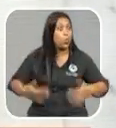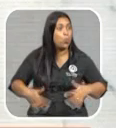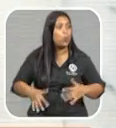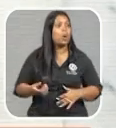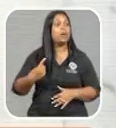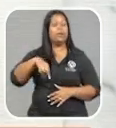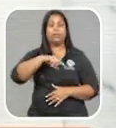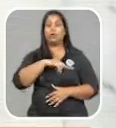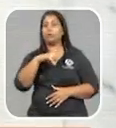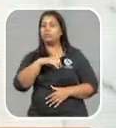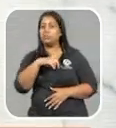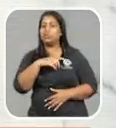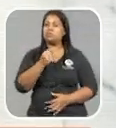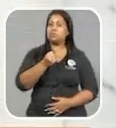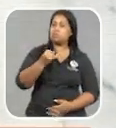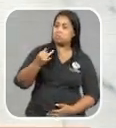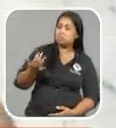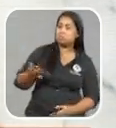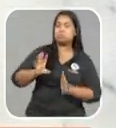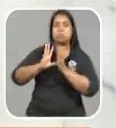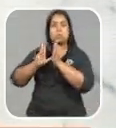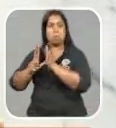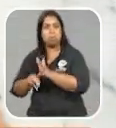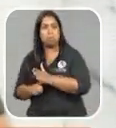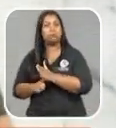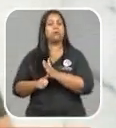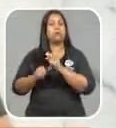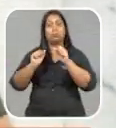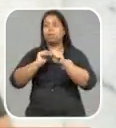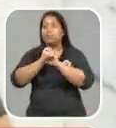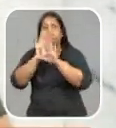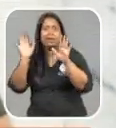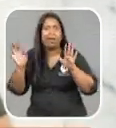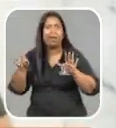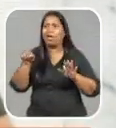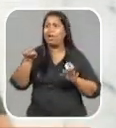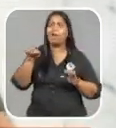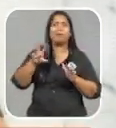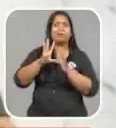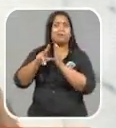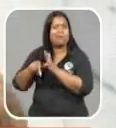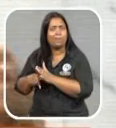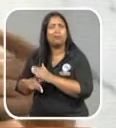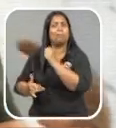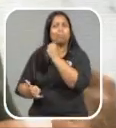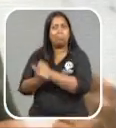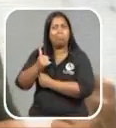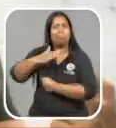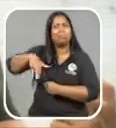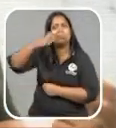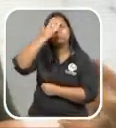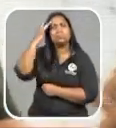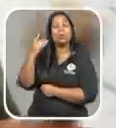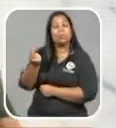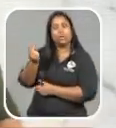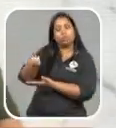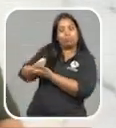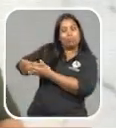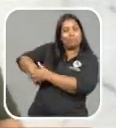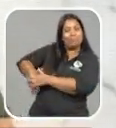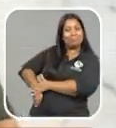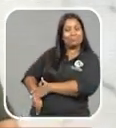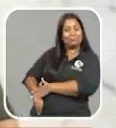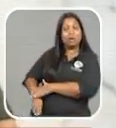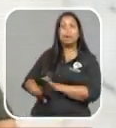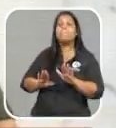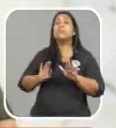estava claro que estavam caloteando o trabalhador para colocar dinheiro no bolso. Mas o mais importante foi que, como a CPI ela